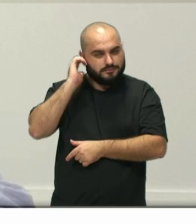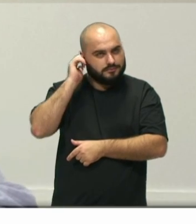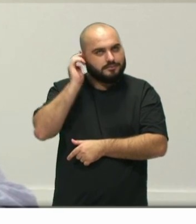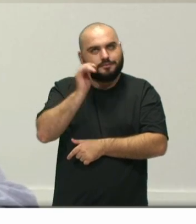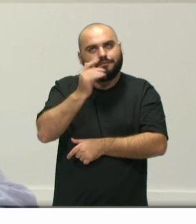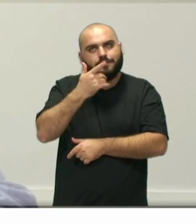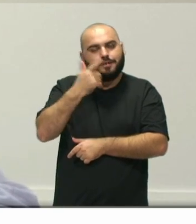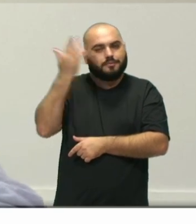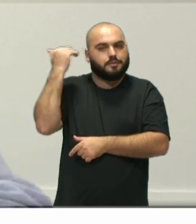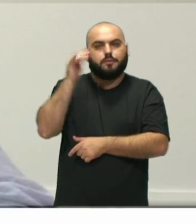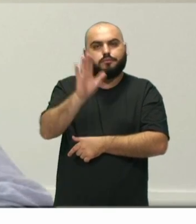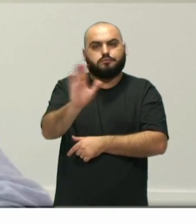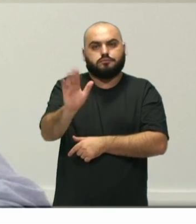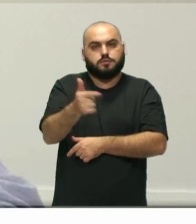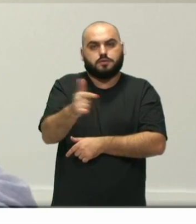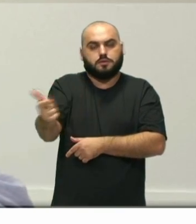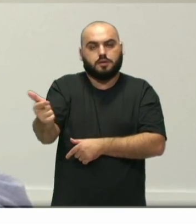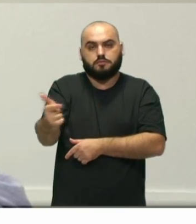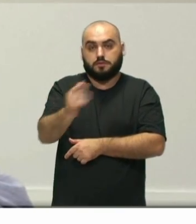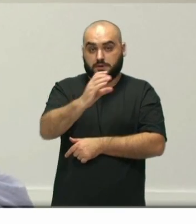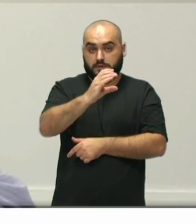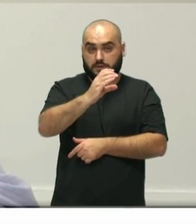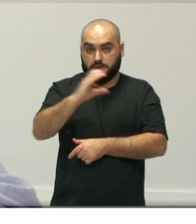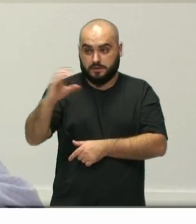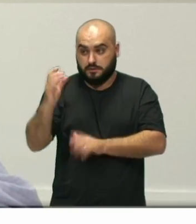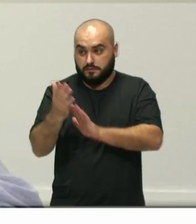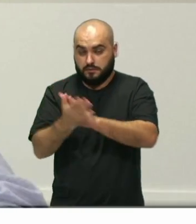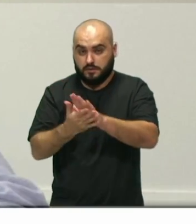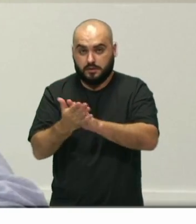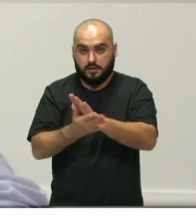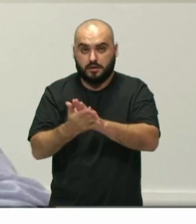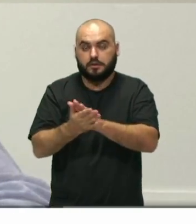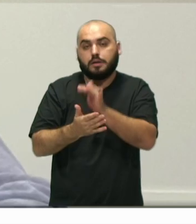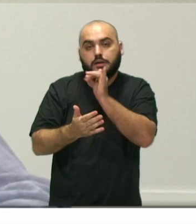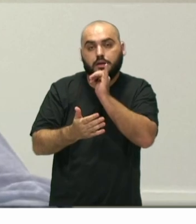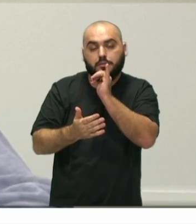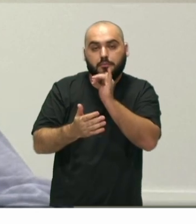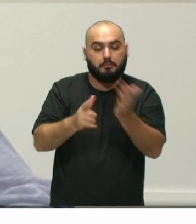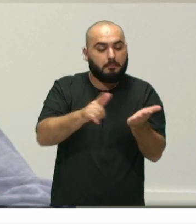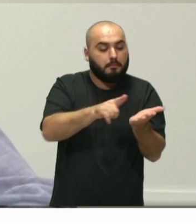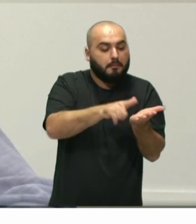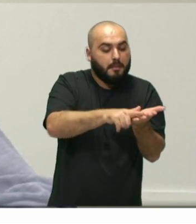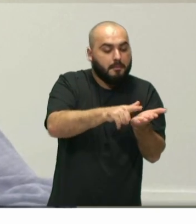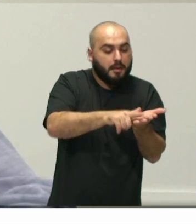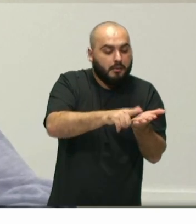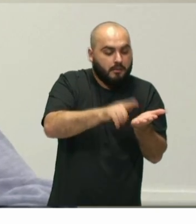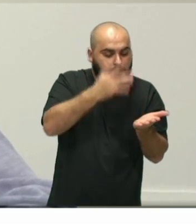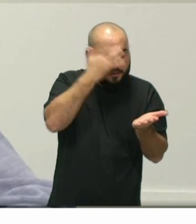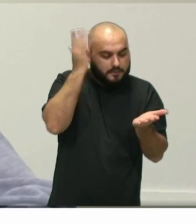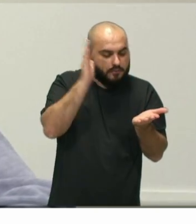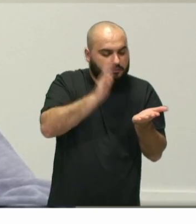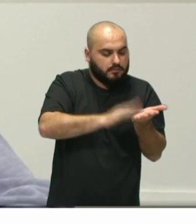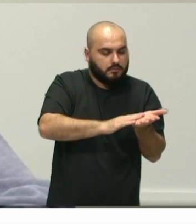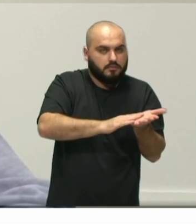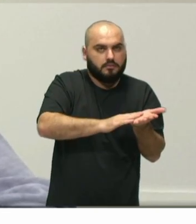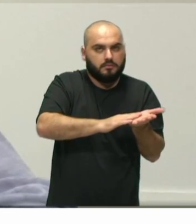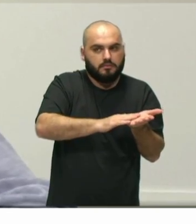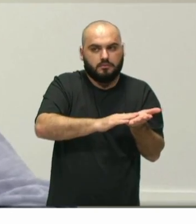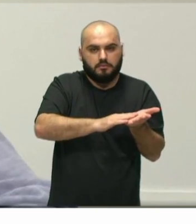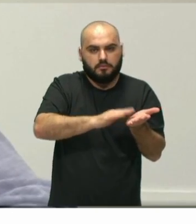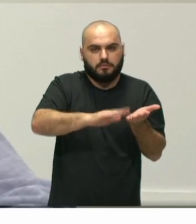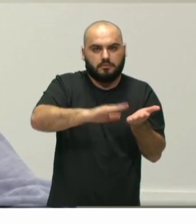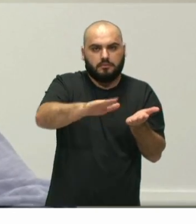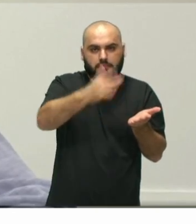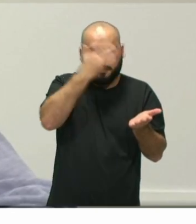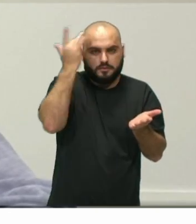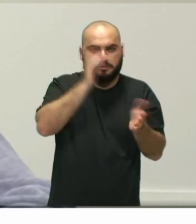nós não temos nenhum caso cientificamente comprovado da pessoa ser contaminada através de papel, né? O vírus no papel, a pessoa acabou